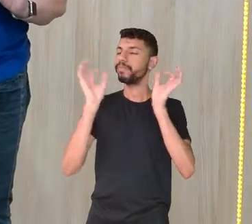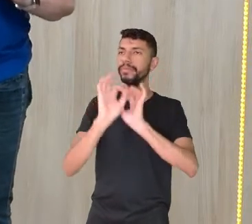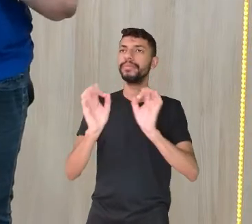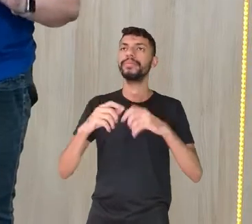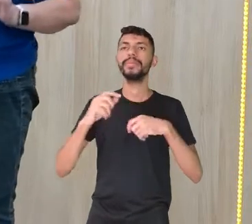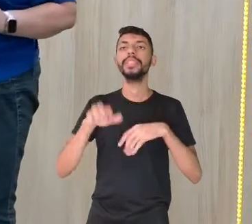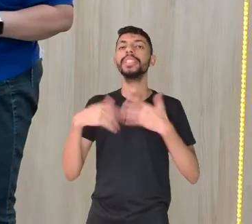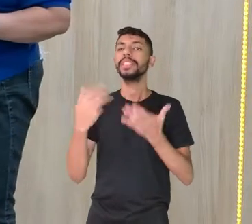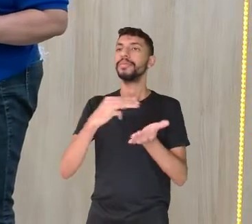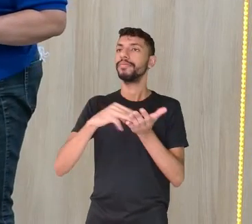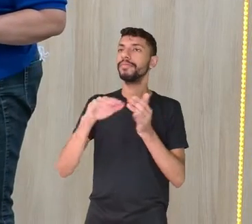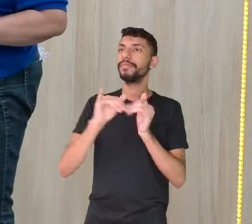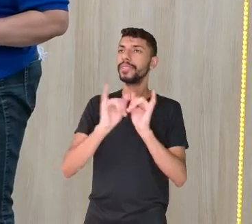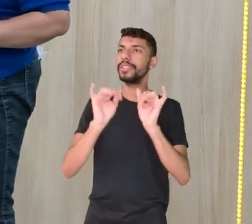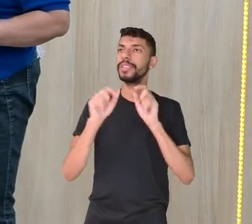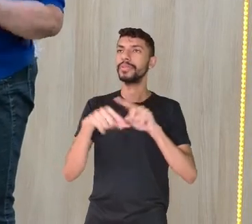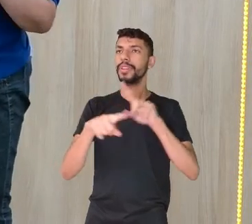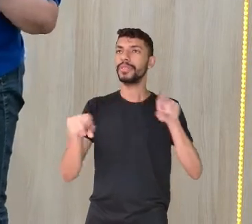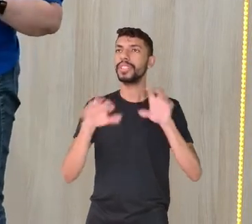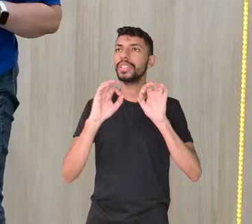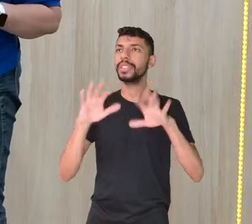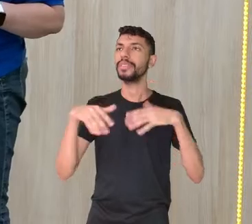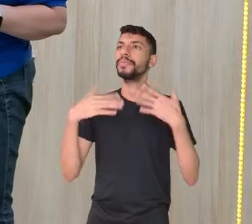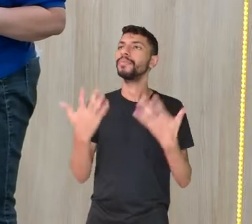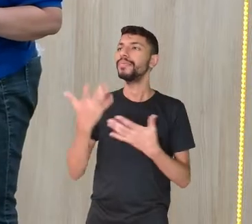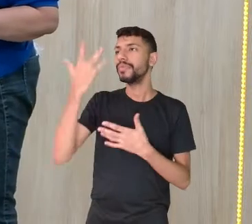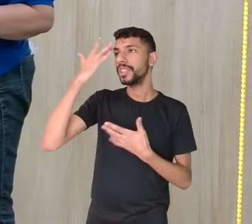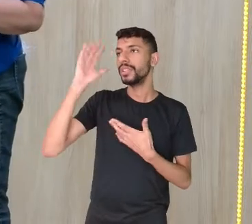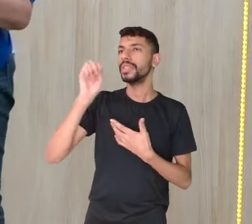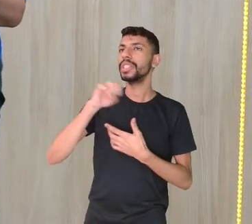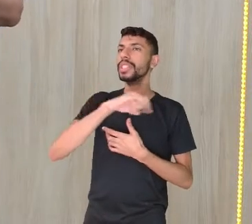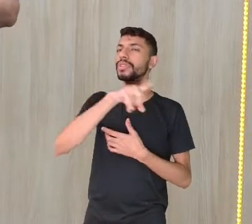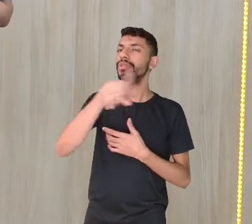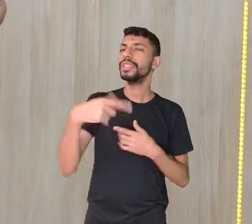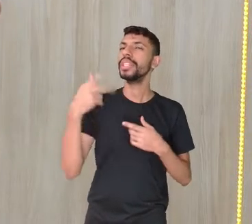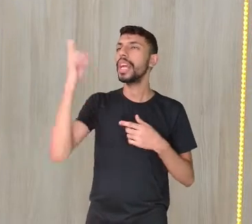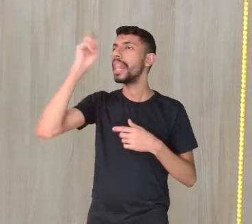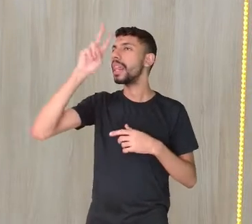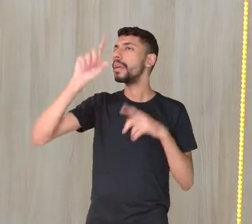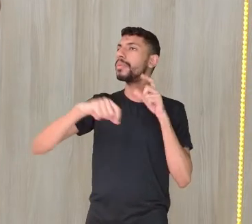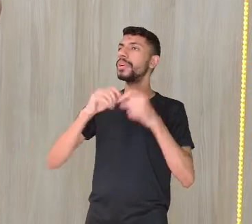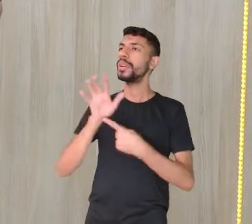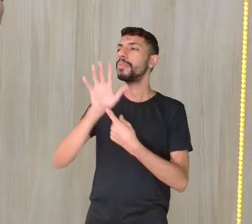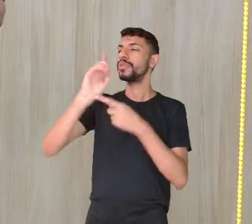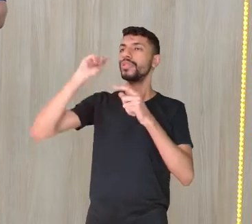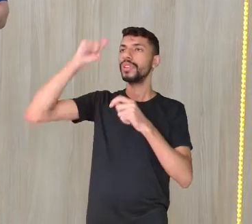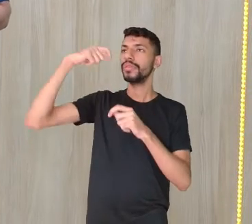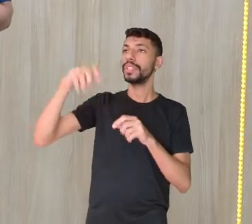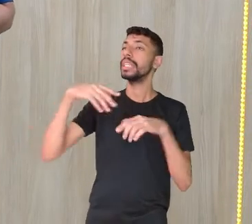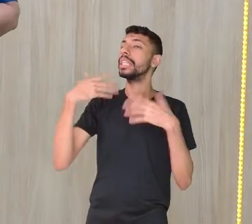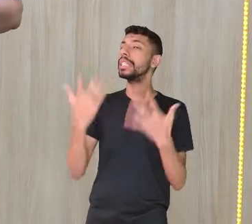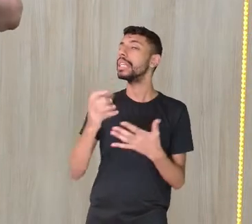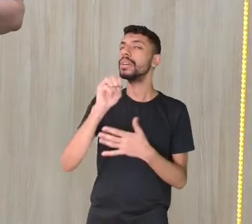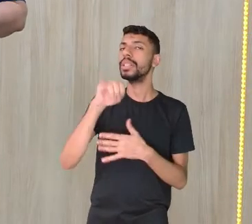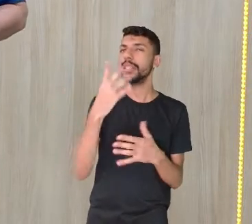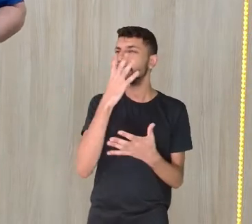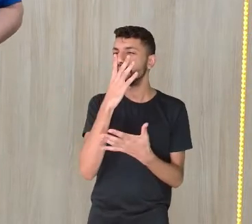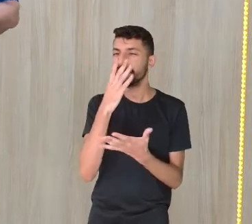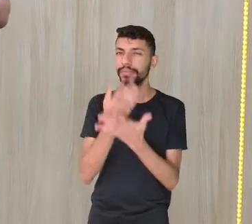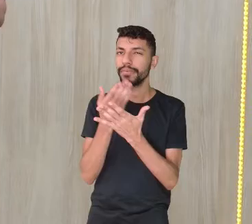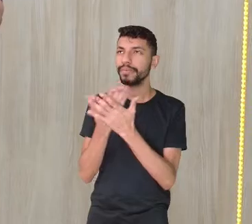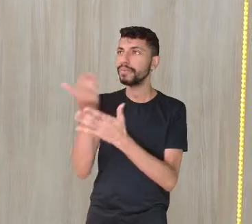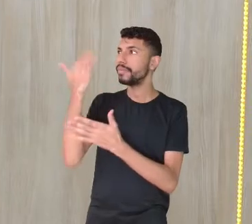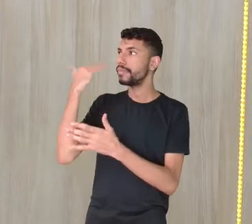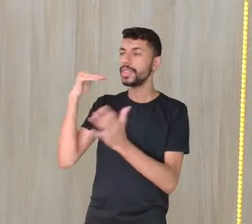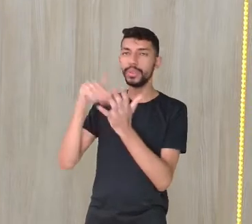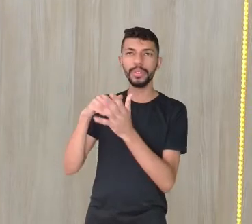recadinho para vocês. E aí, não sei se vocês lembram que eu passei um vídeo. Então, quem não assistiu essa aula, a aula passada,